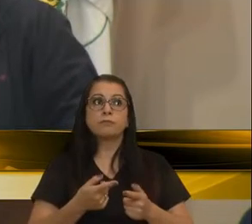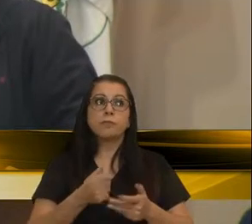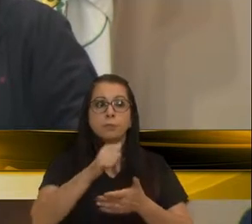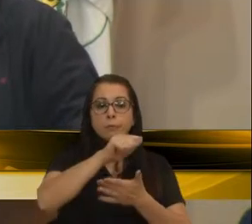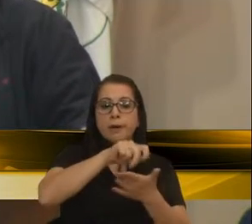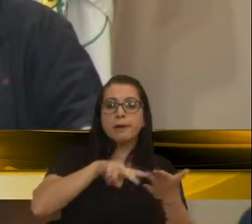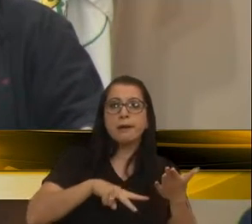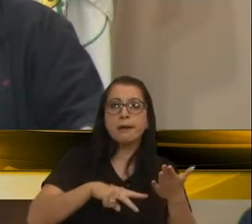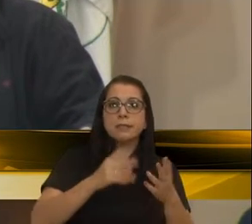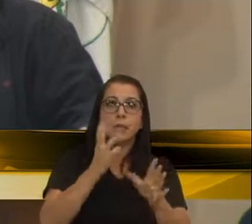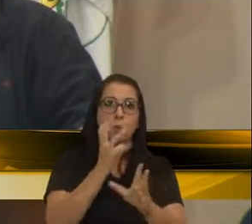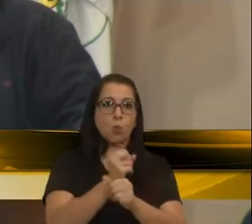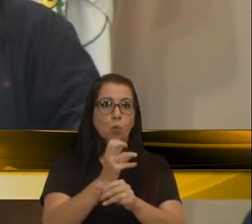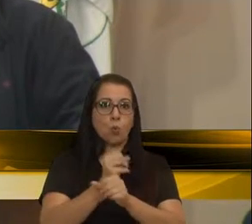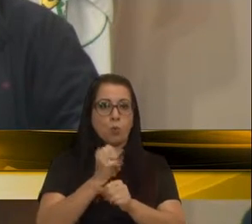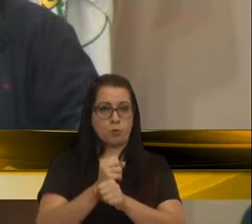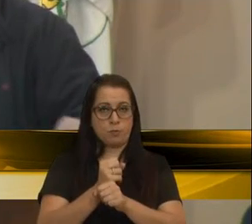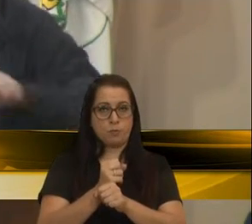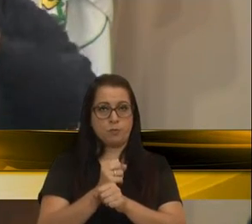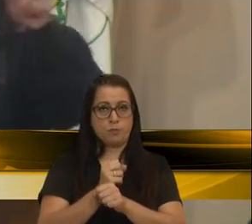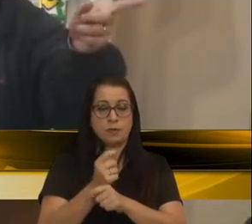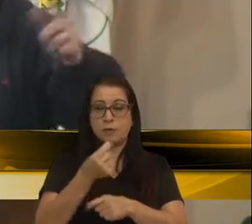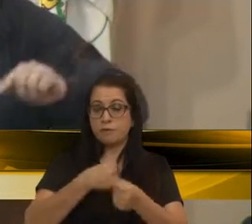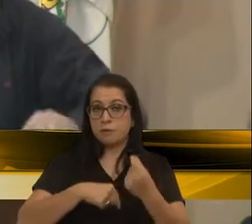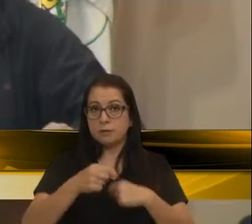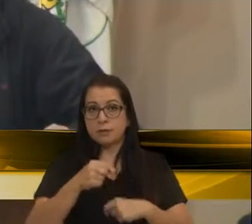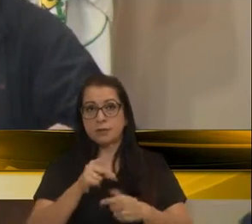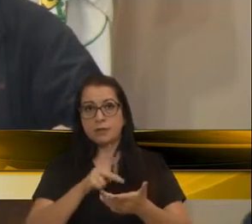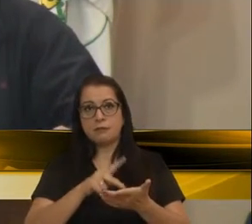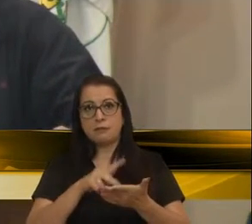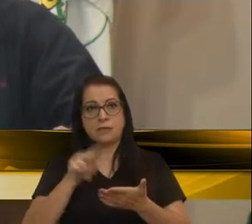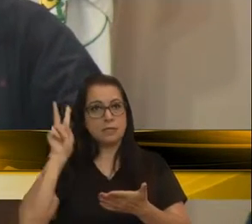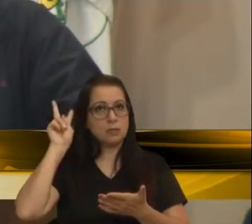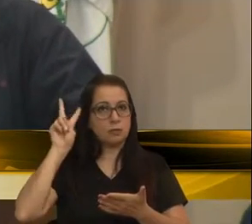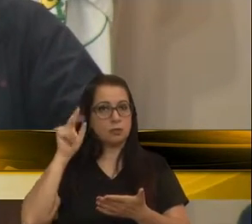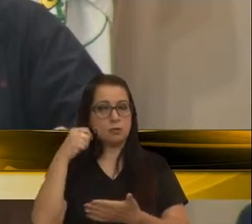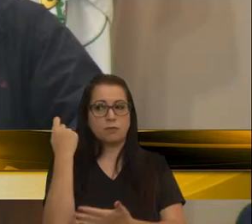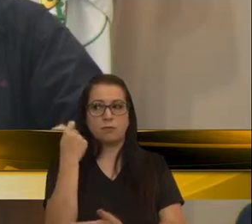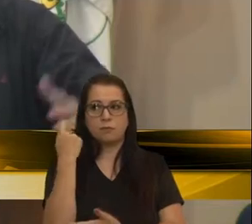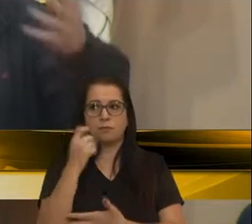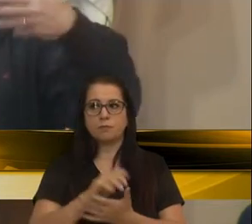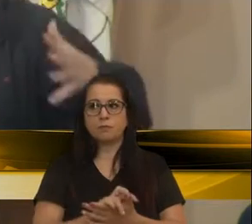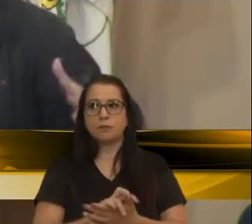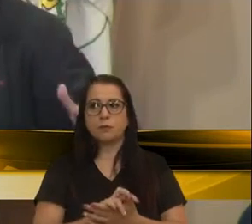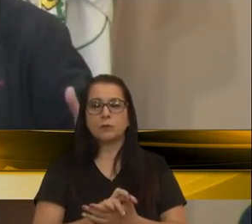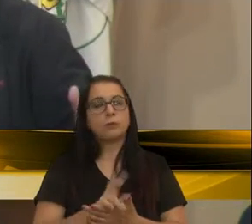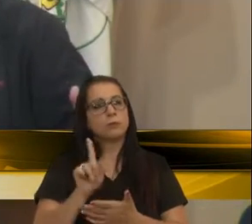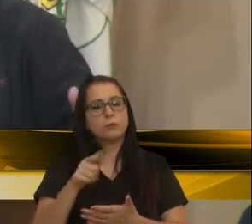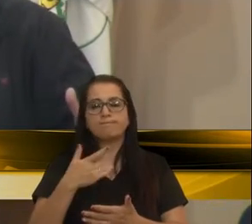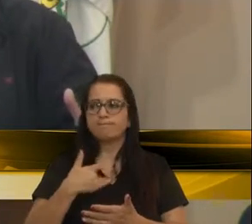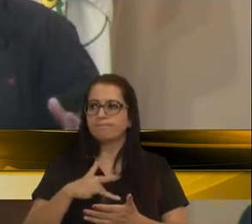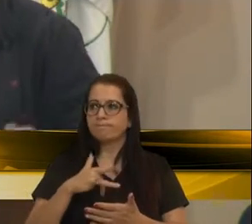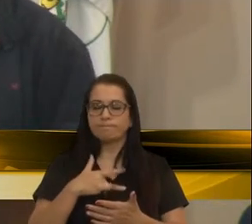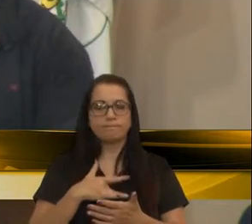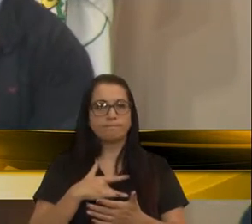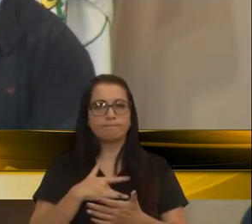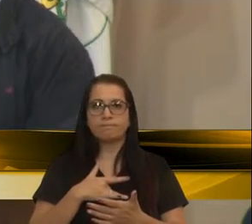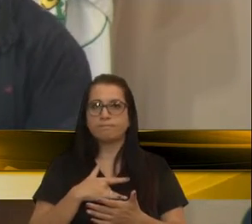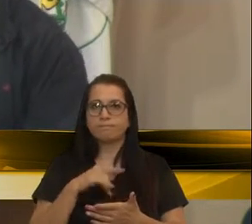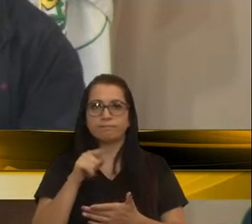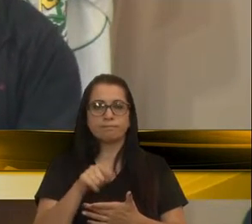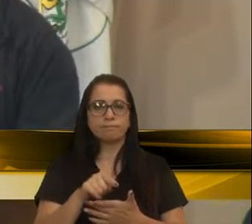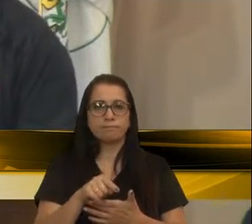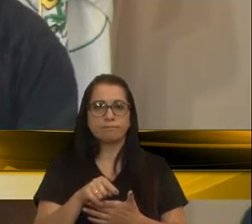análise contábil e financeira da verdadeira história do Rio Grande do Sul. O que, infelizmente,